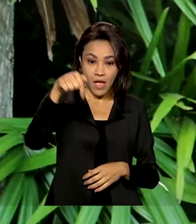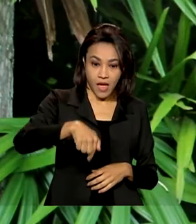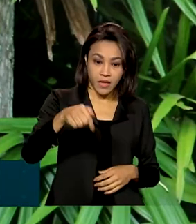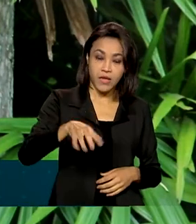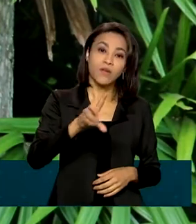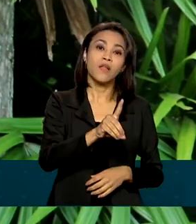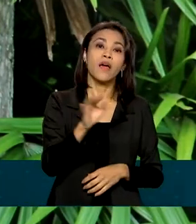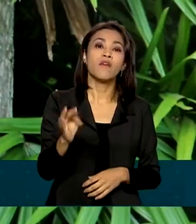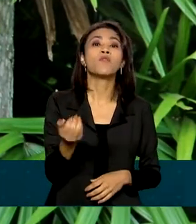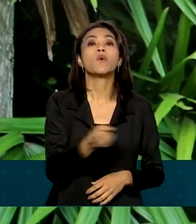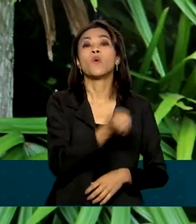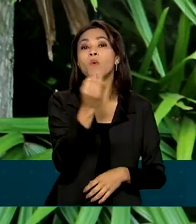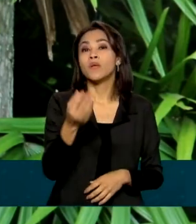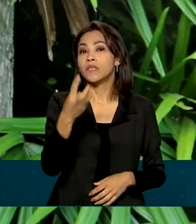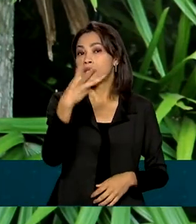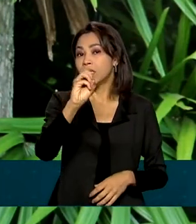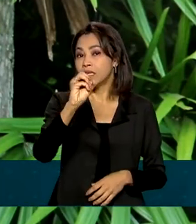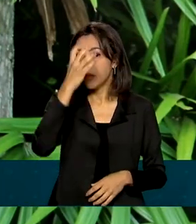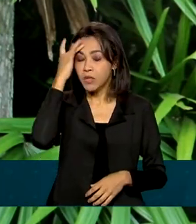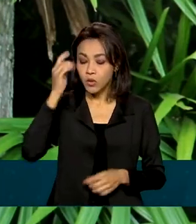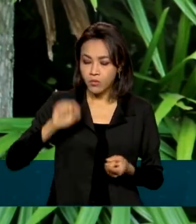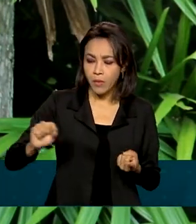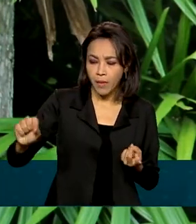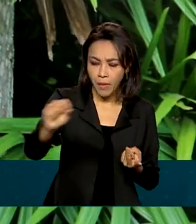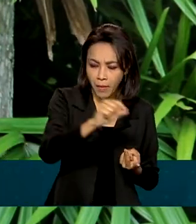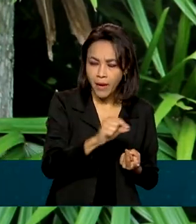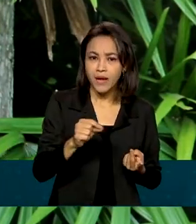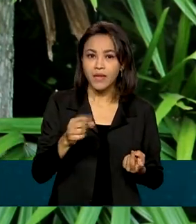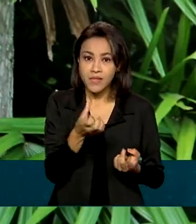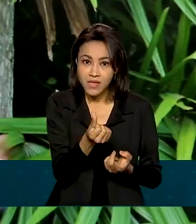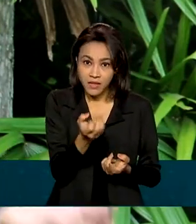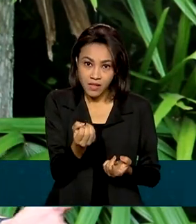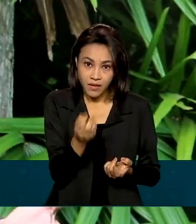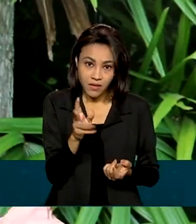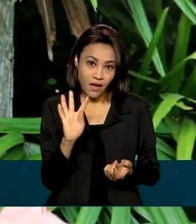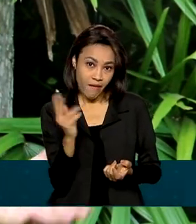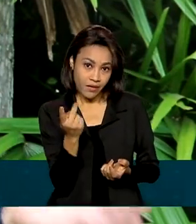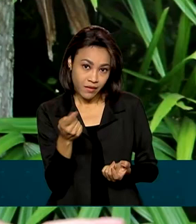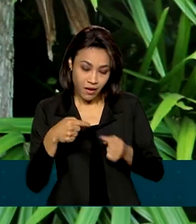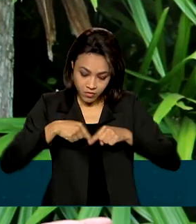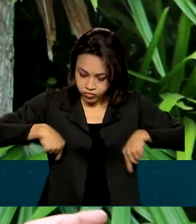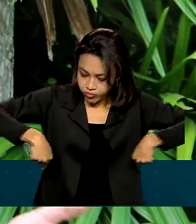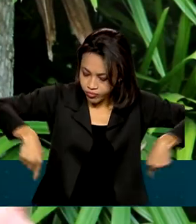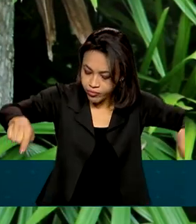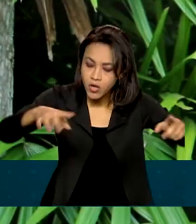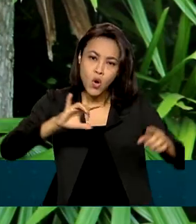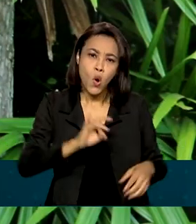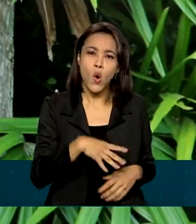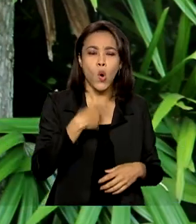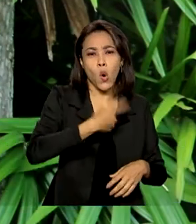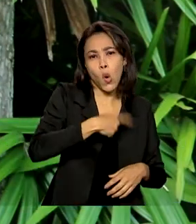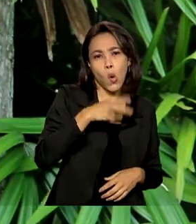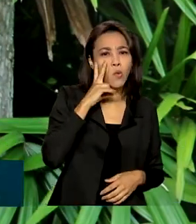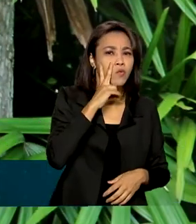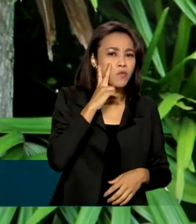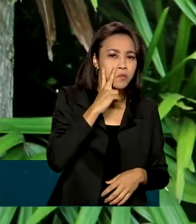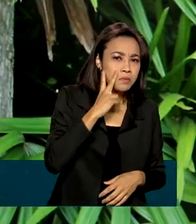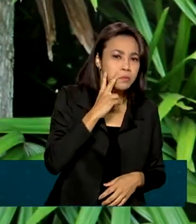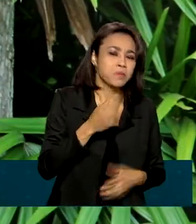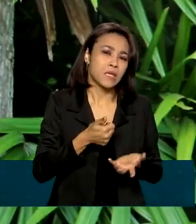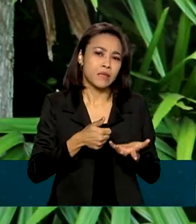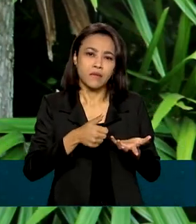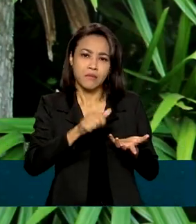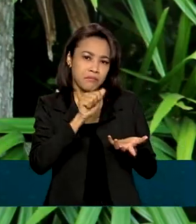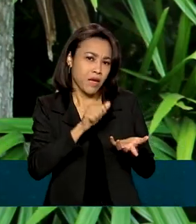já são mais de 30 produtores e cerca de 60 hectares plantados com uva seja para consumo In Natura tipo mesa ou para a produção de